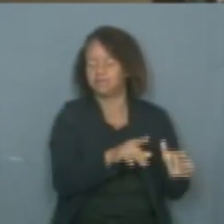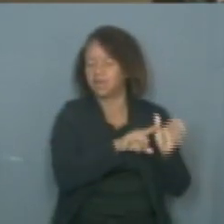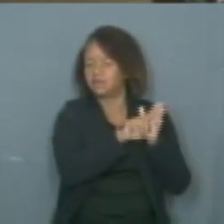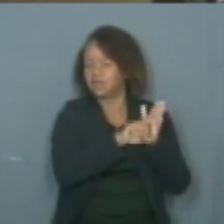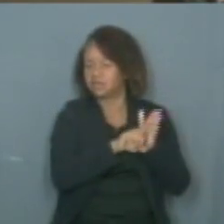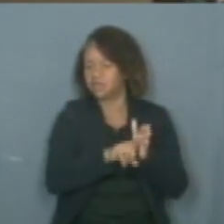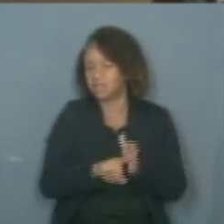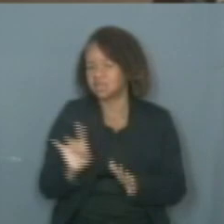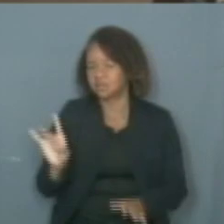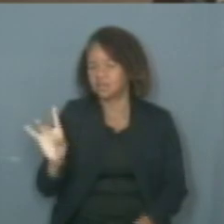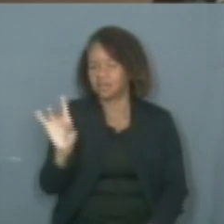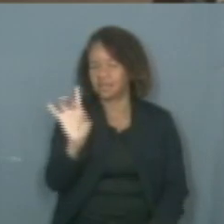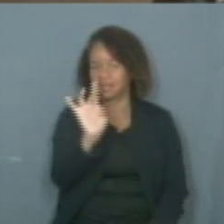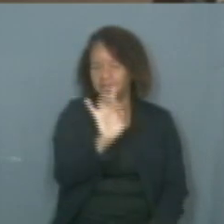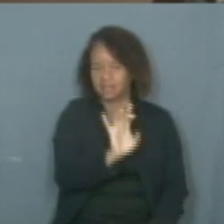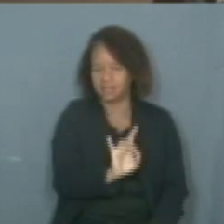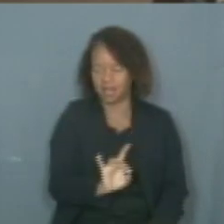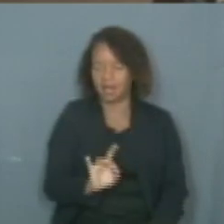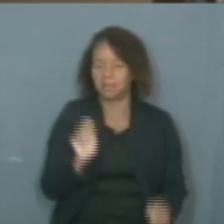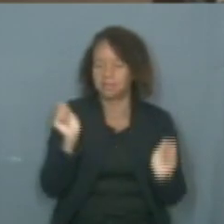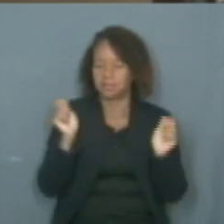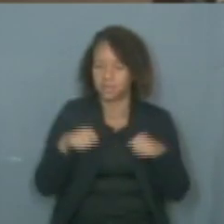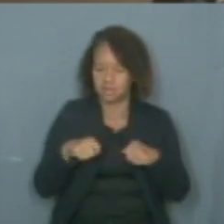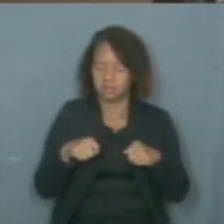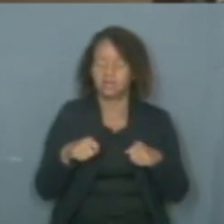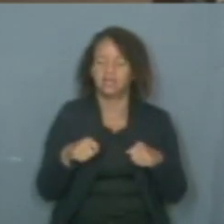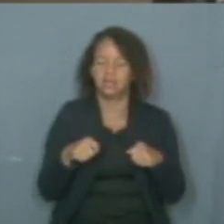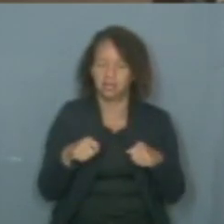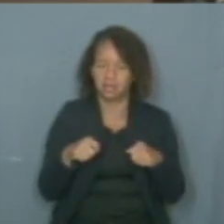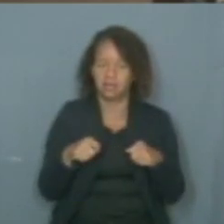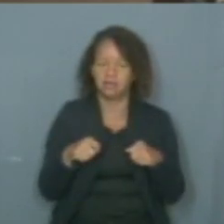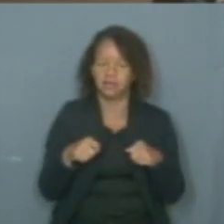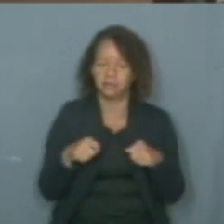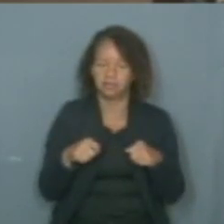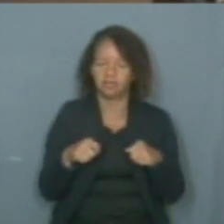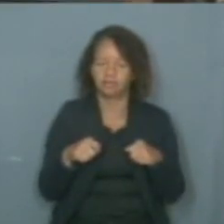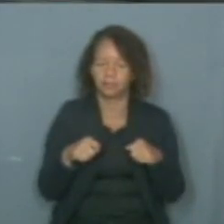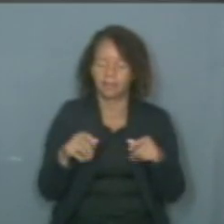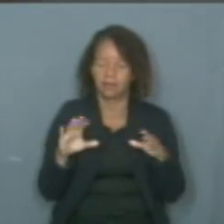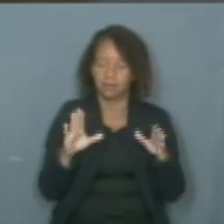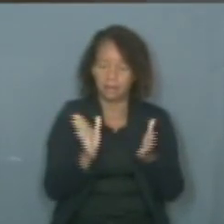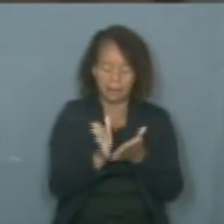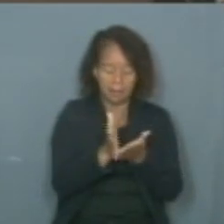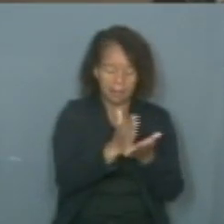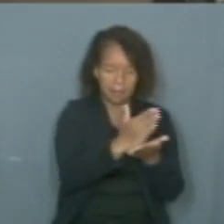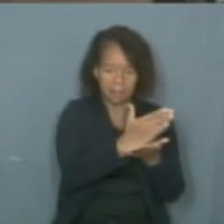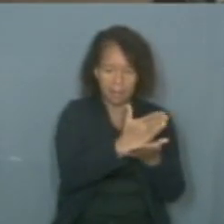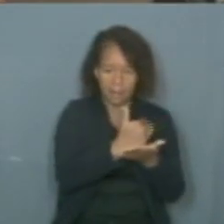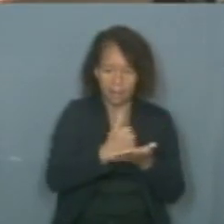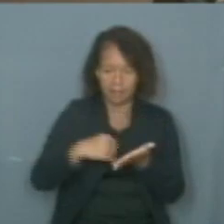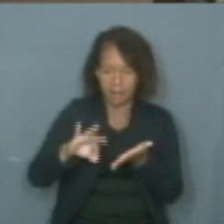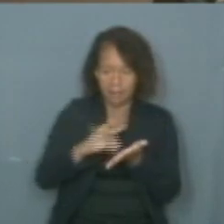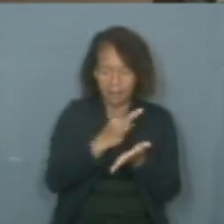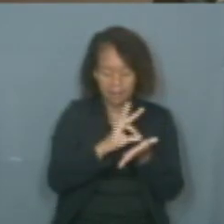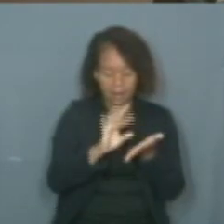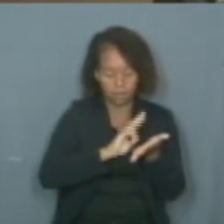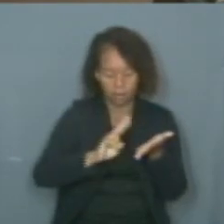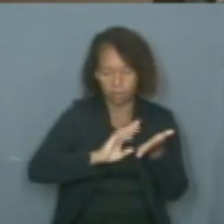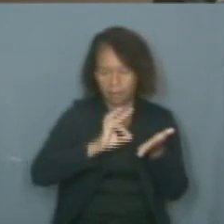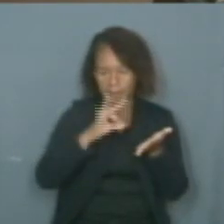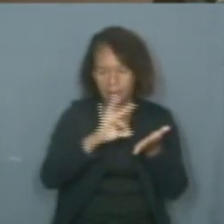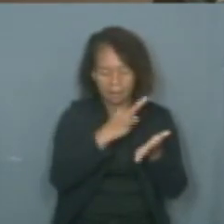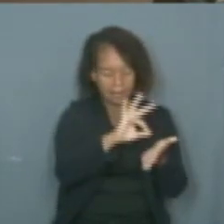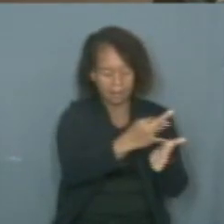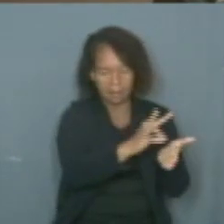verificação individual para a possibilidade de recolhimento de assinaturas